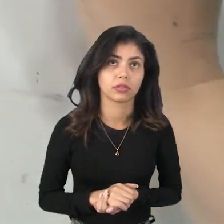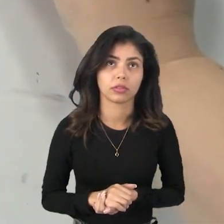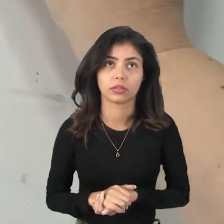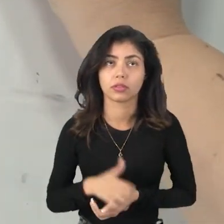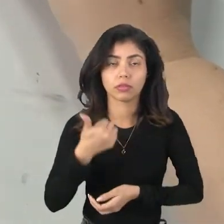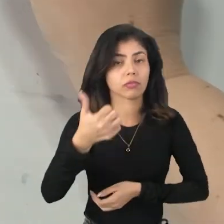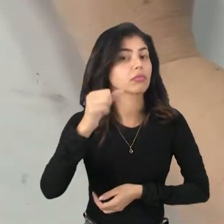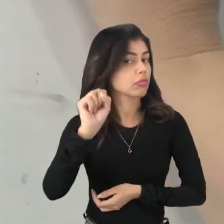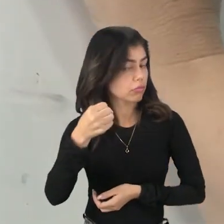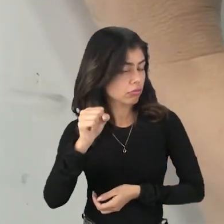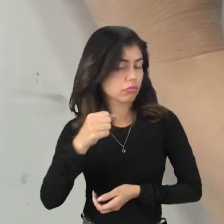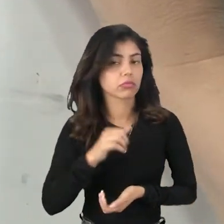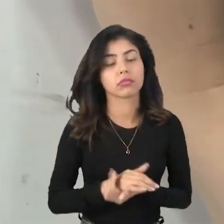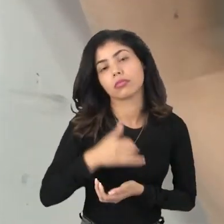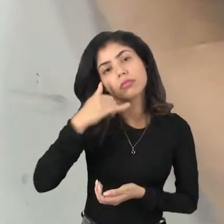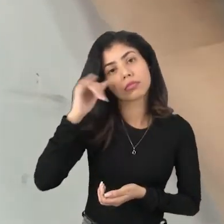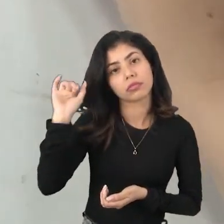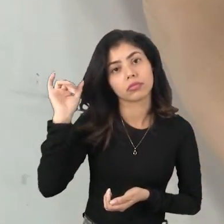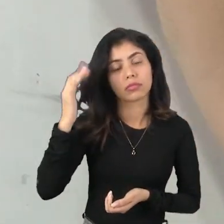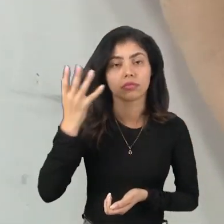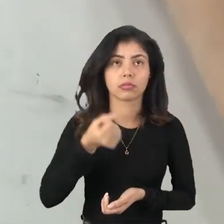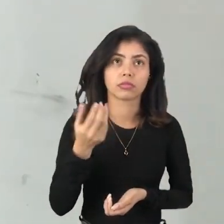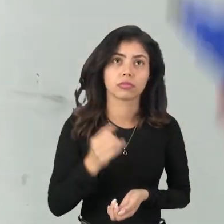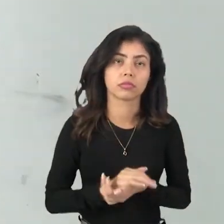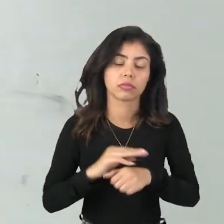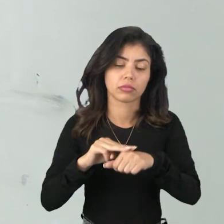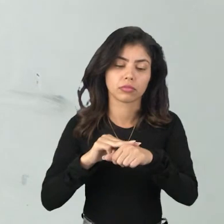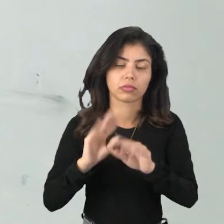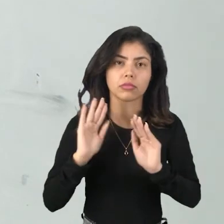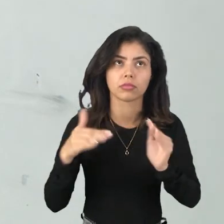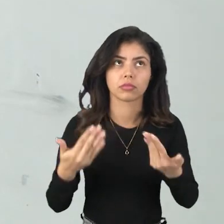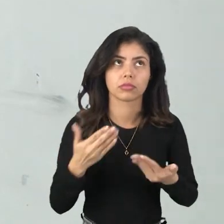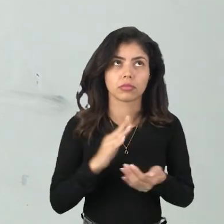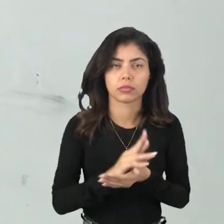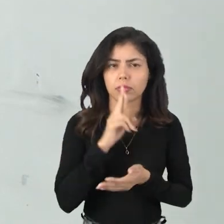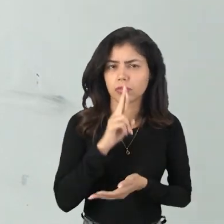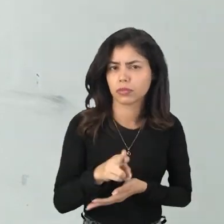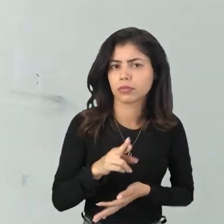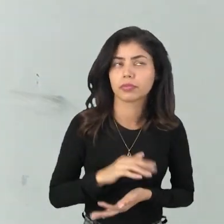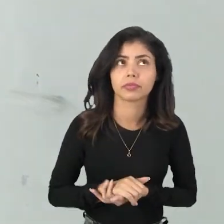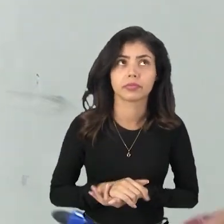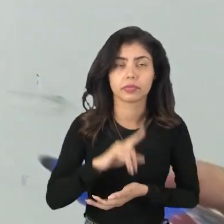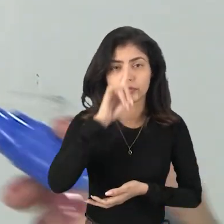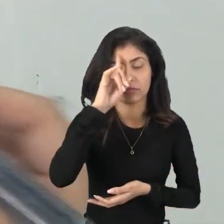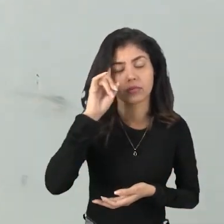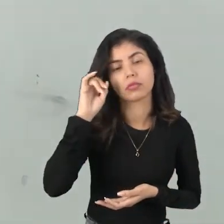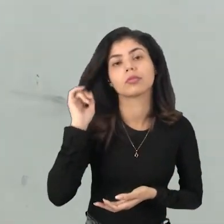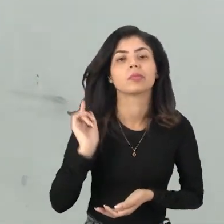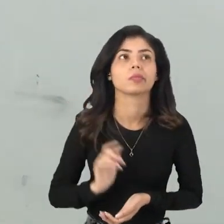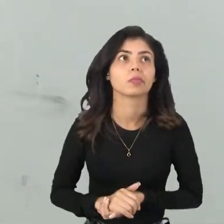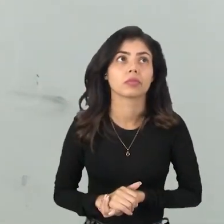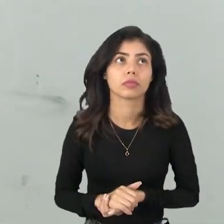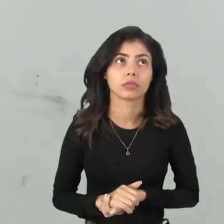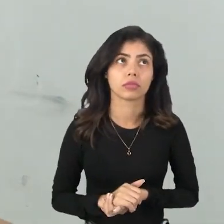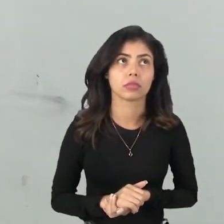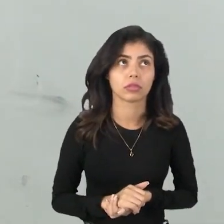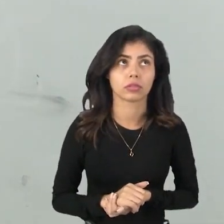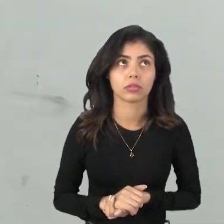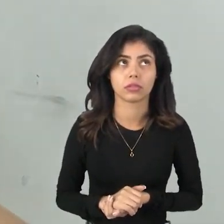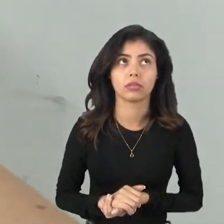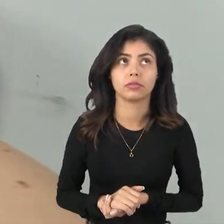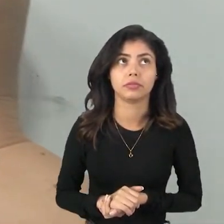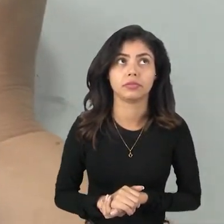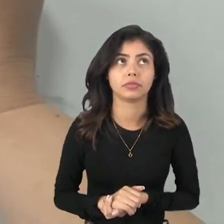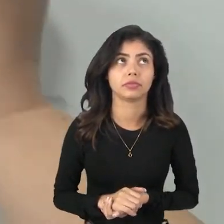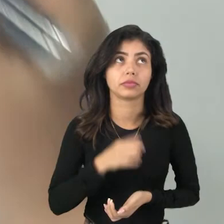mas 18 vacas marrons qual será esse meu resultado então aqui eu vou calcular